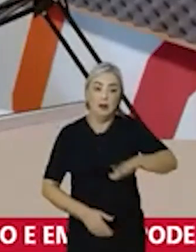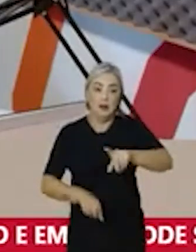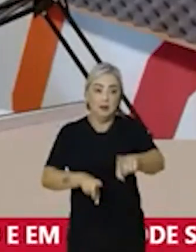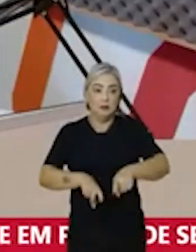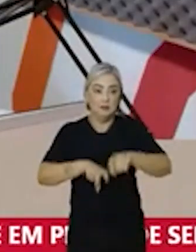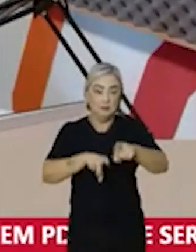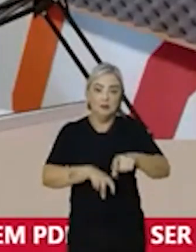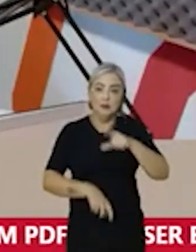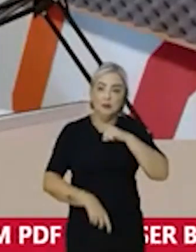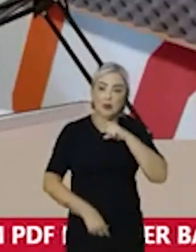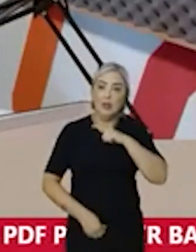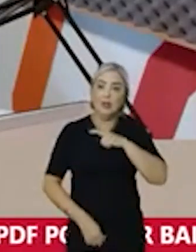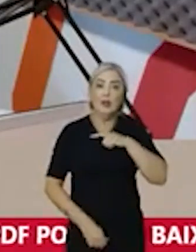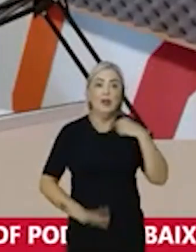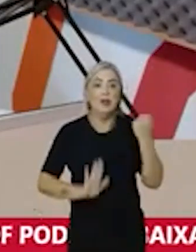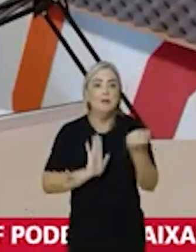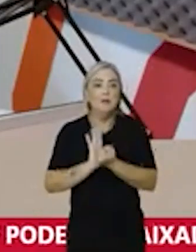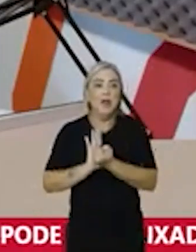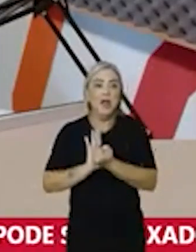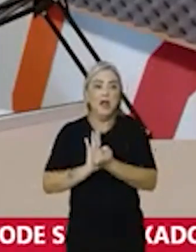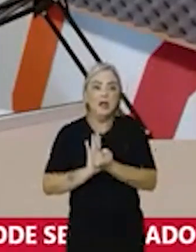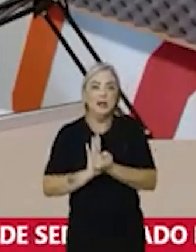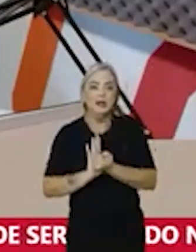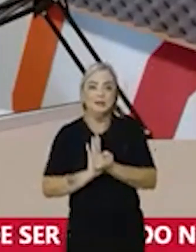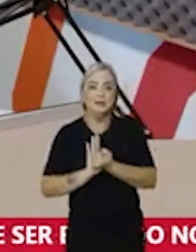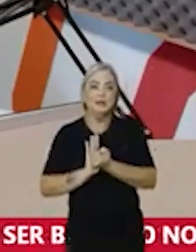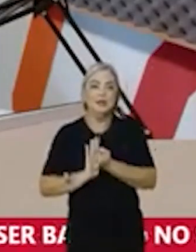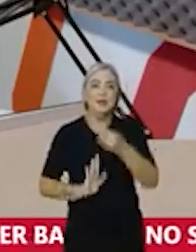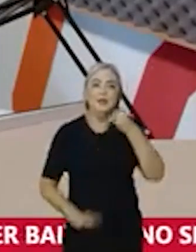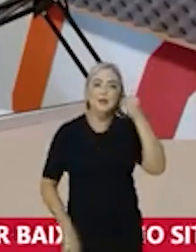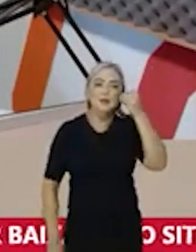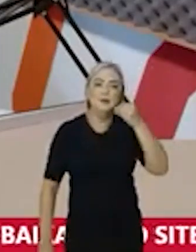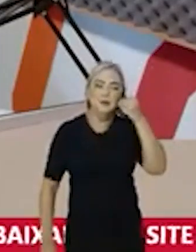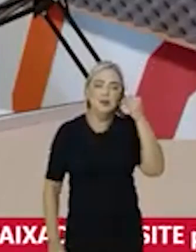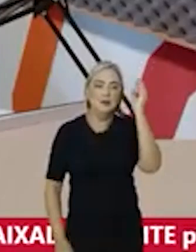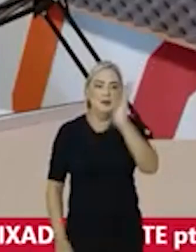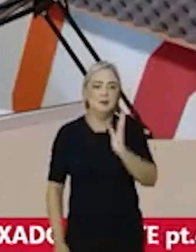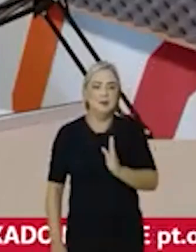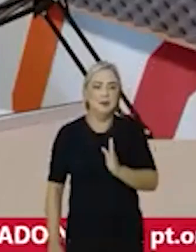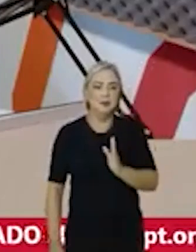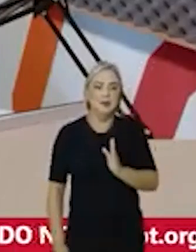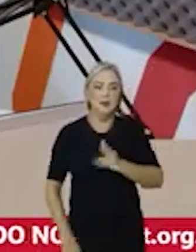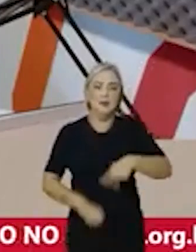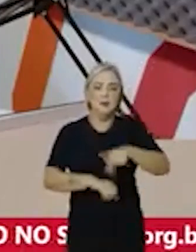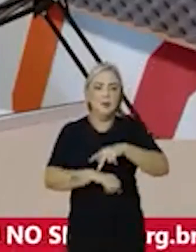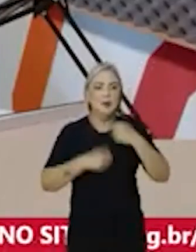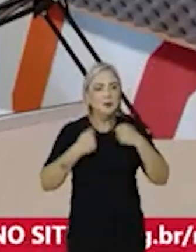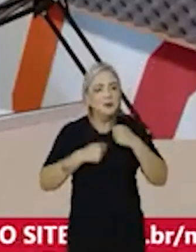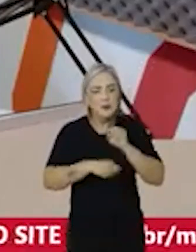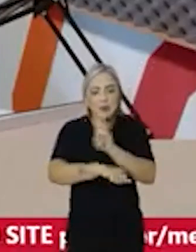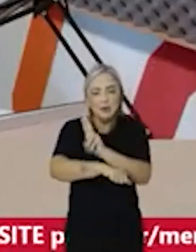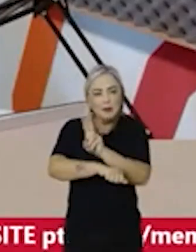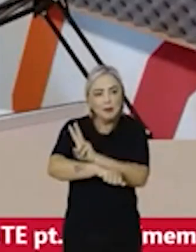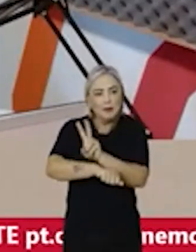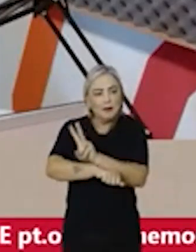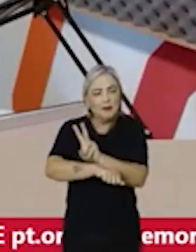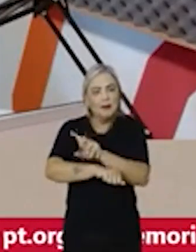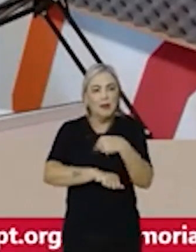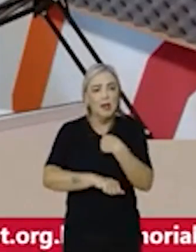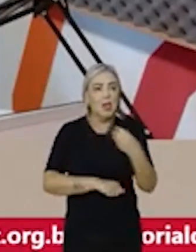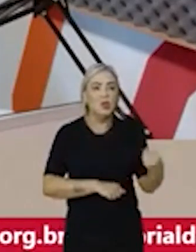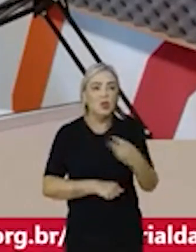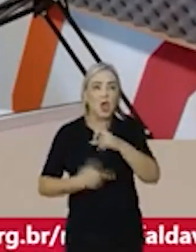rural, nós temos marcas e traços da experiência do Brasil como país que precisam ser preservados, que as